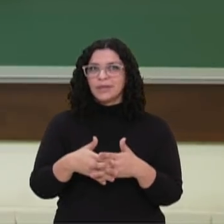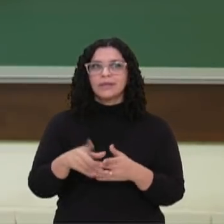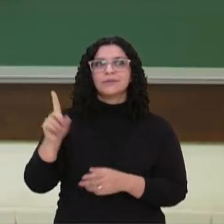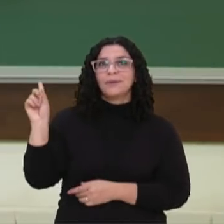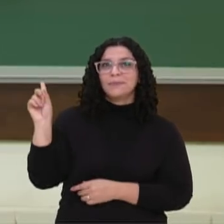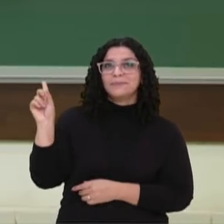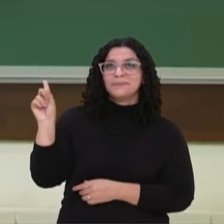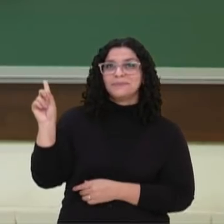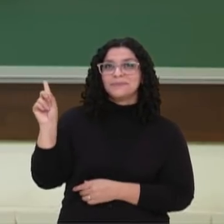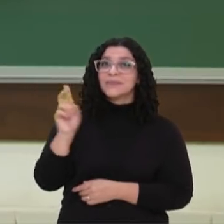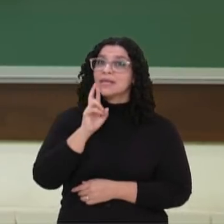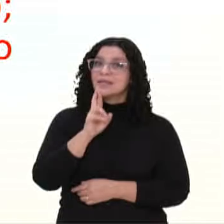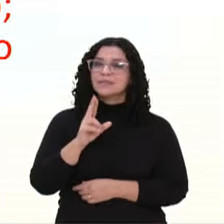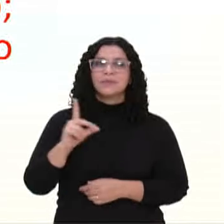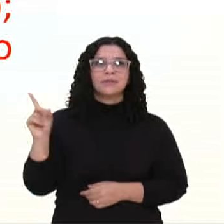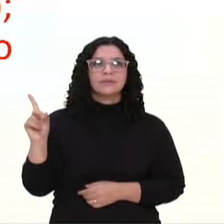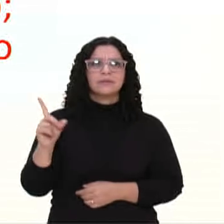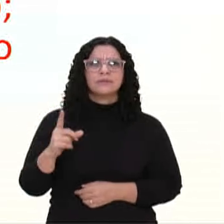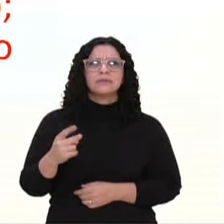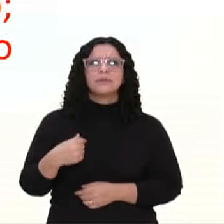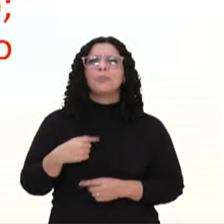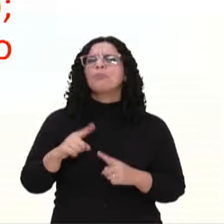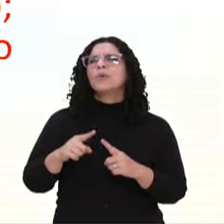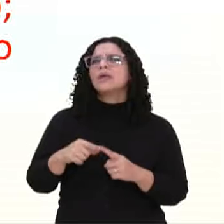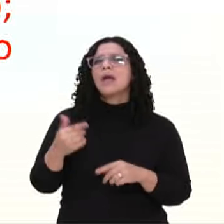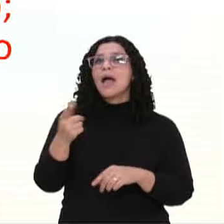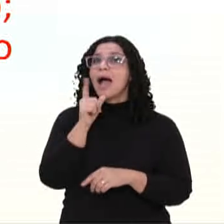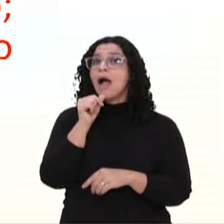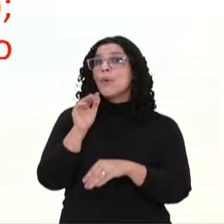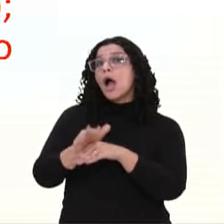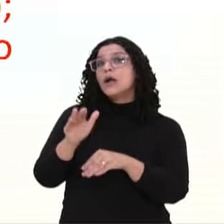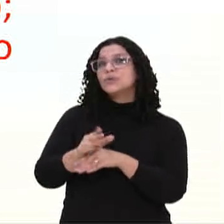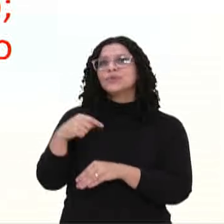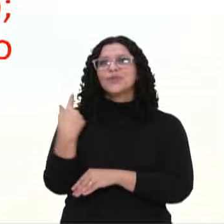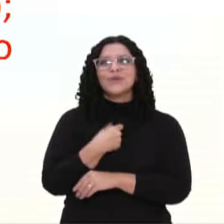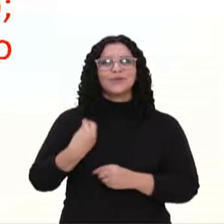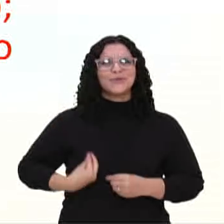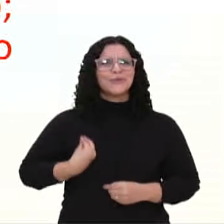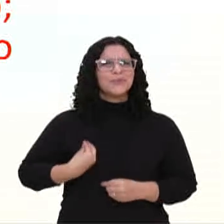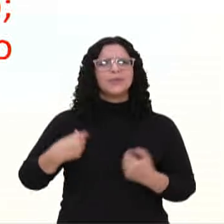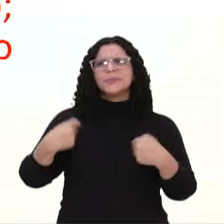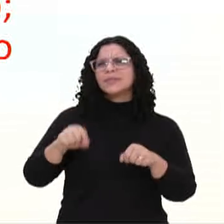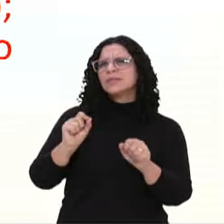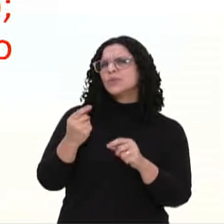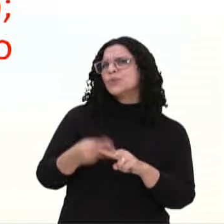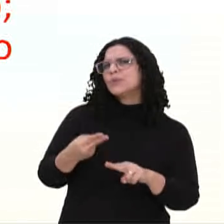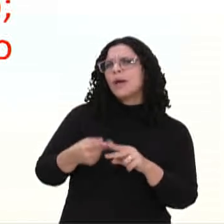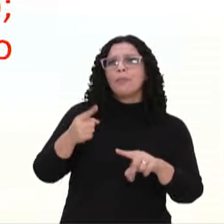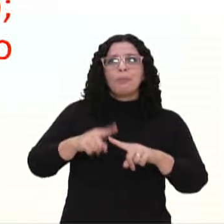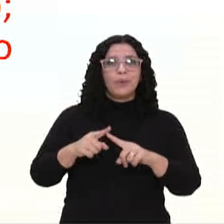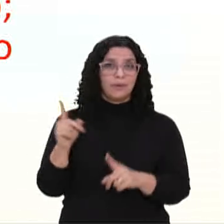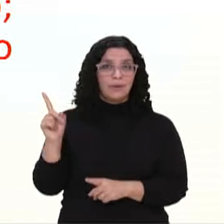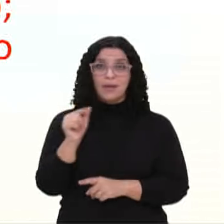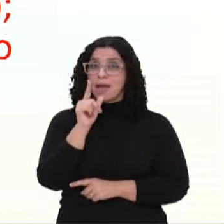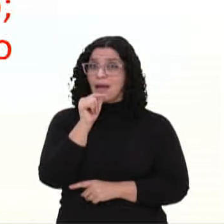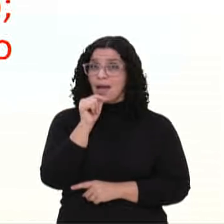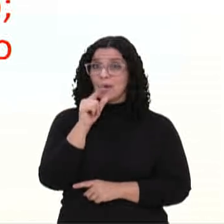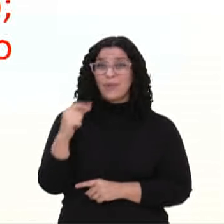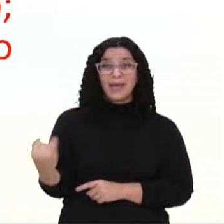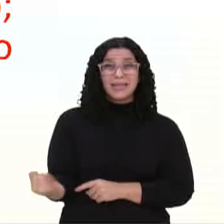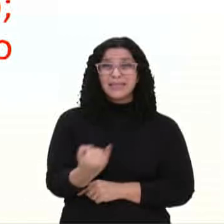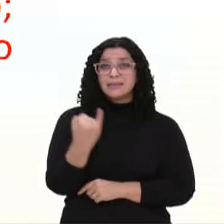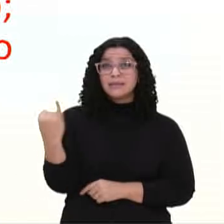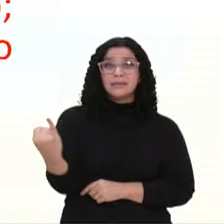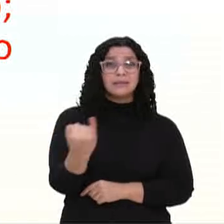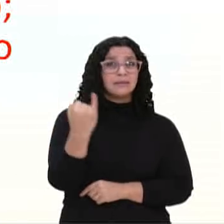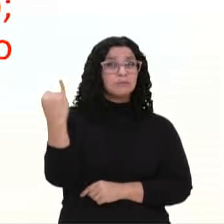ali. Então, lá, quais as principais contribuições da água para o ser humano? Então, a resposta, a água é um elemento